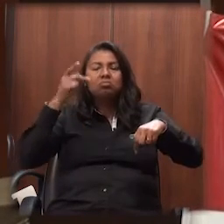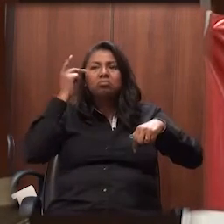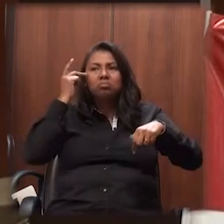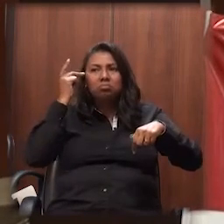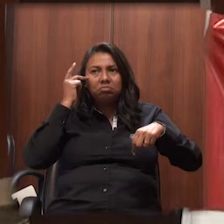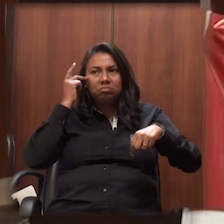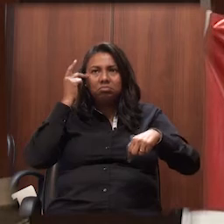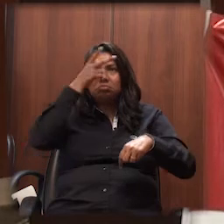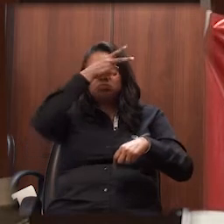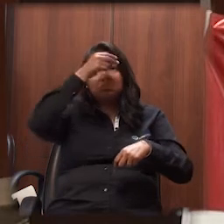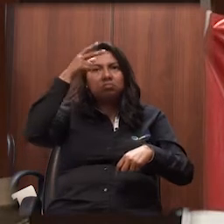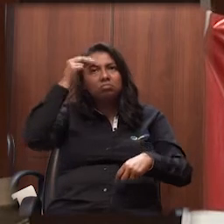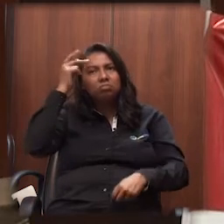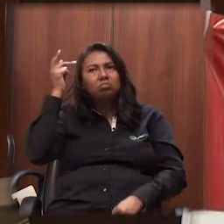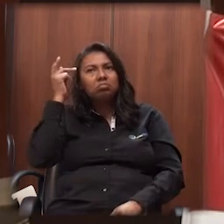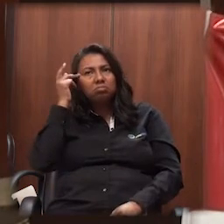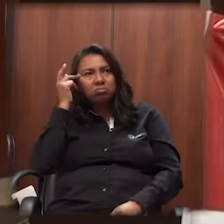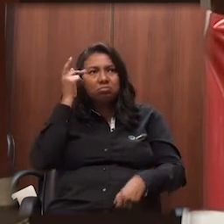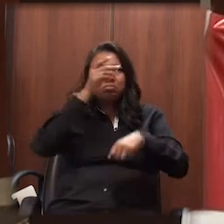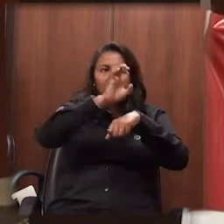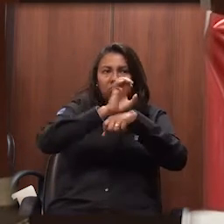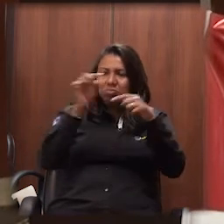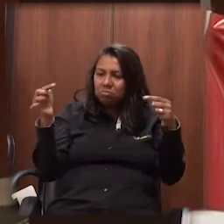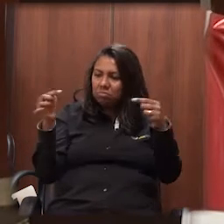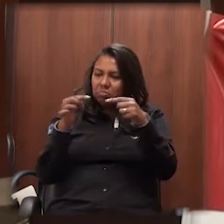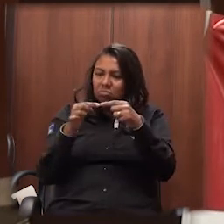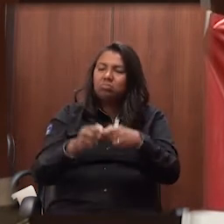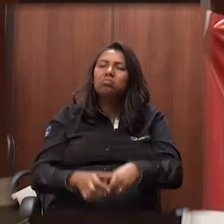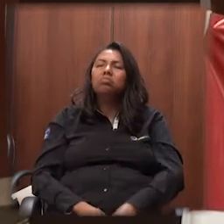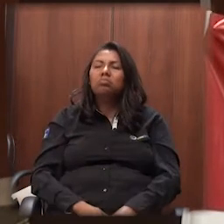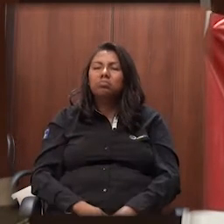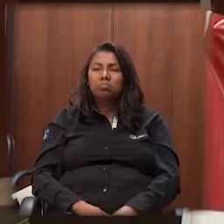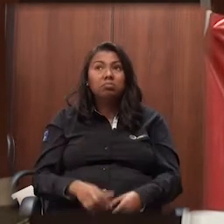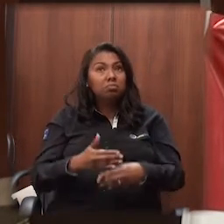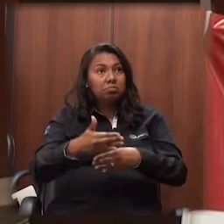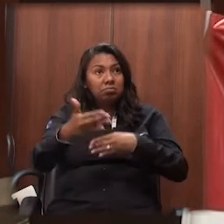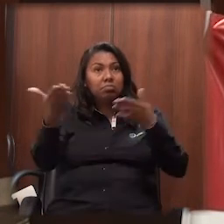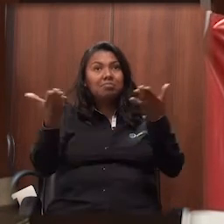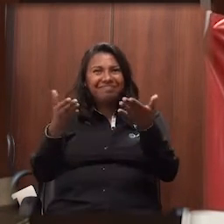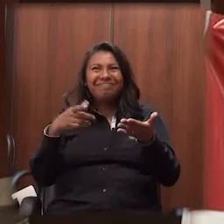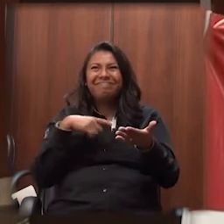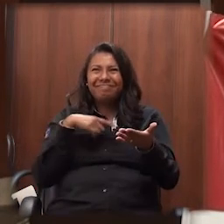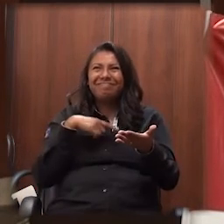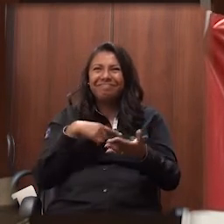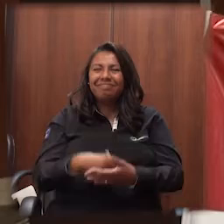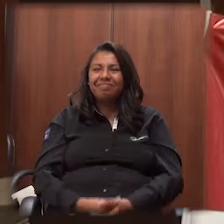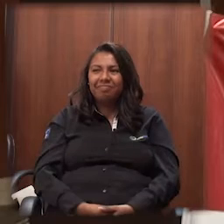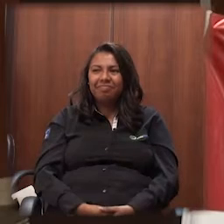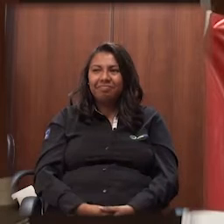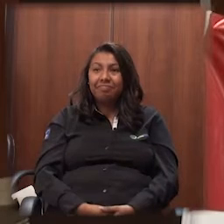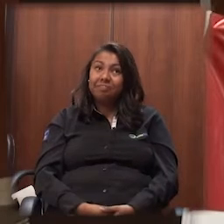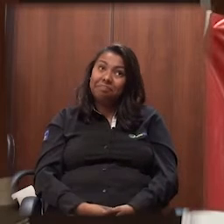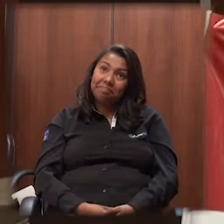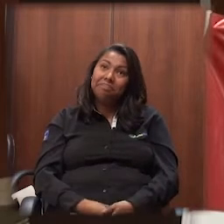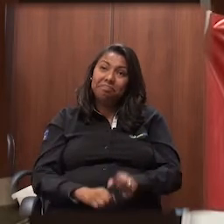o município de São Paulo e o estado de São Paulo, atualmente, a partir de hoje, possuem. É